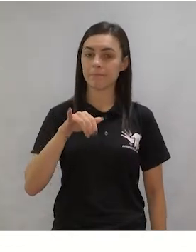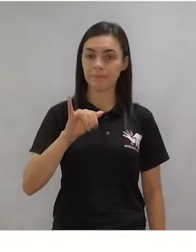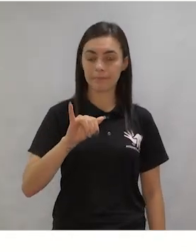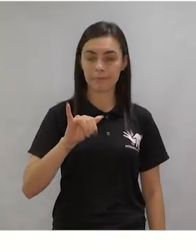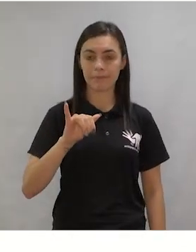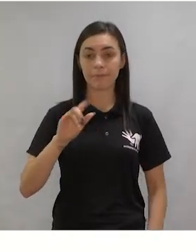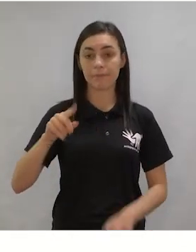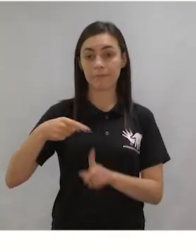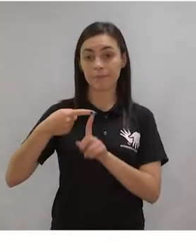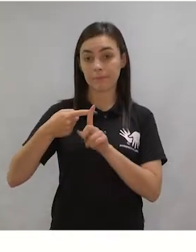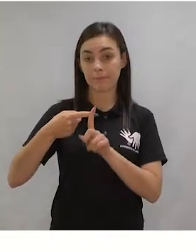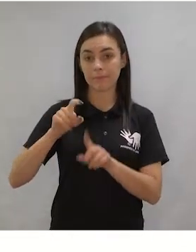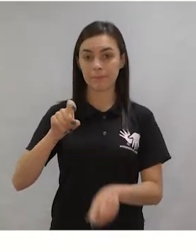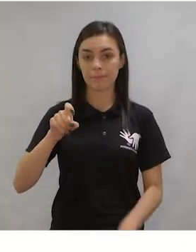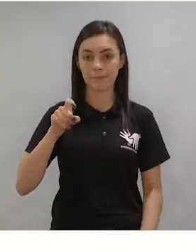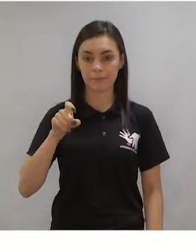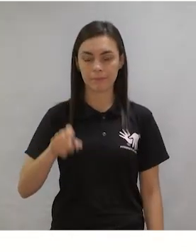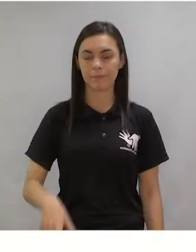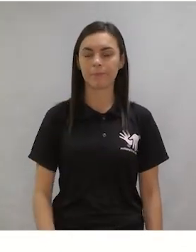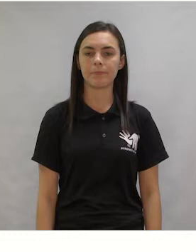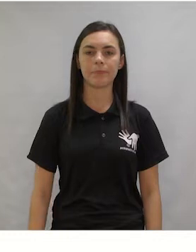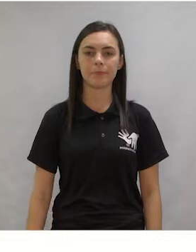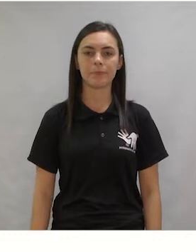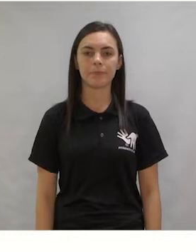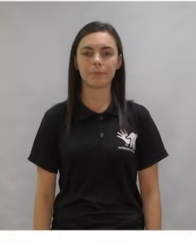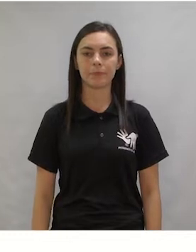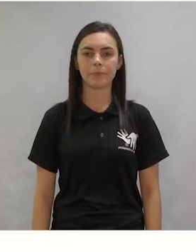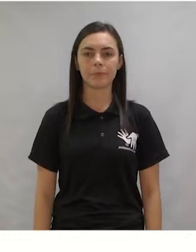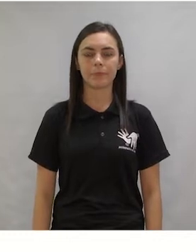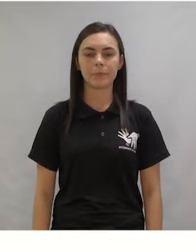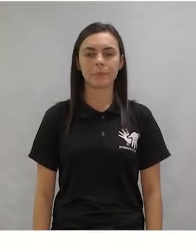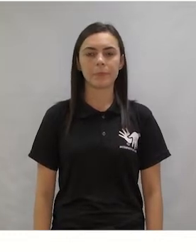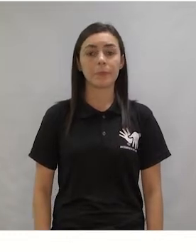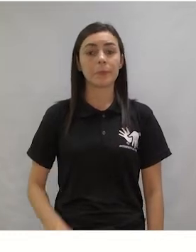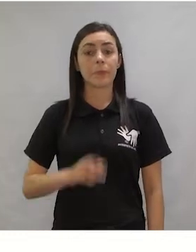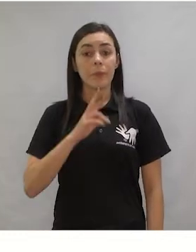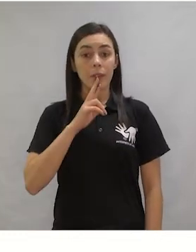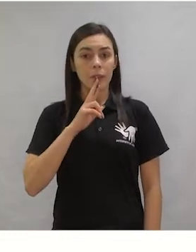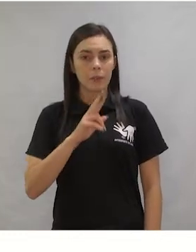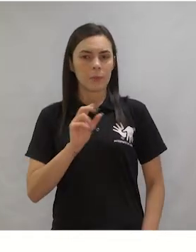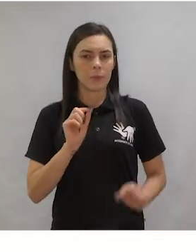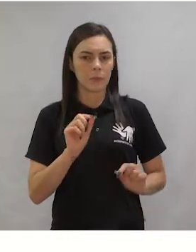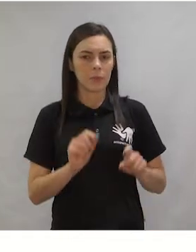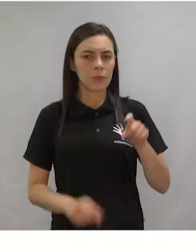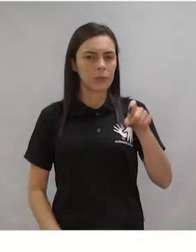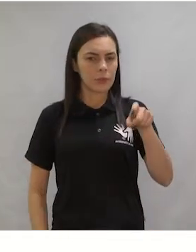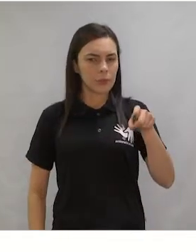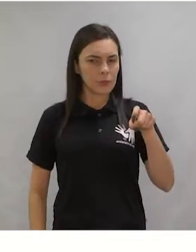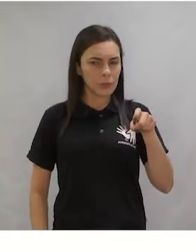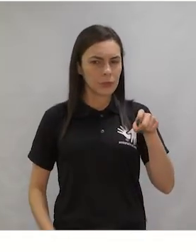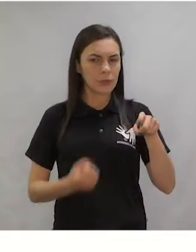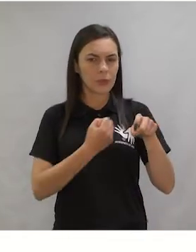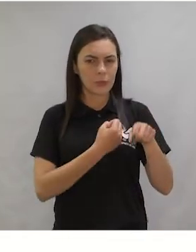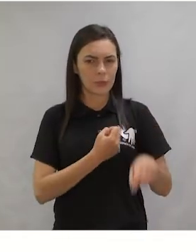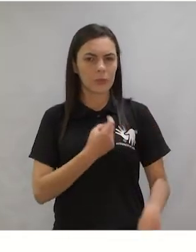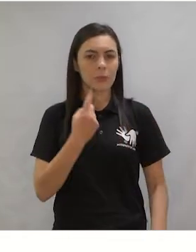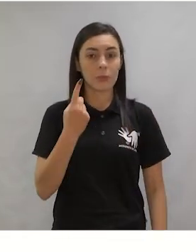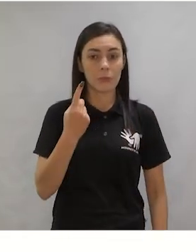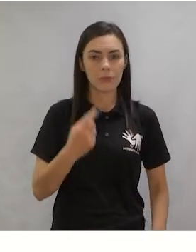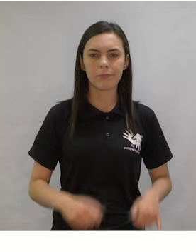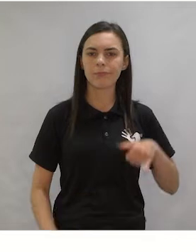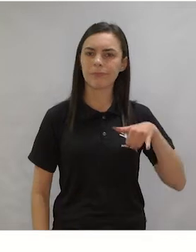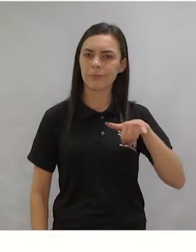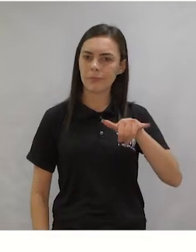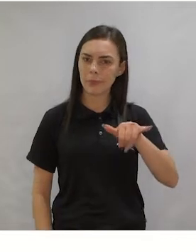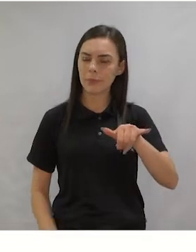y mais x. Como eu sei que o valor de x é igual a 1 e o y é